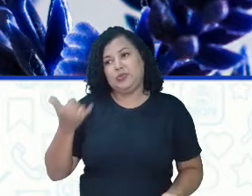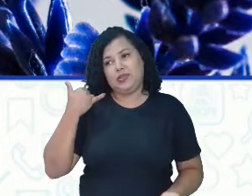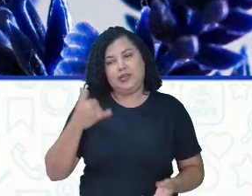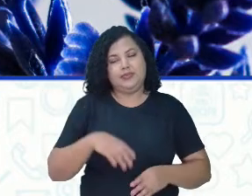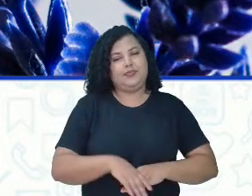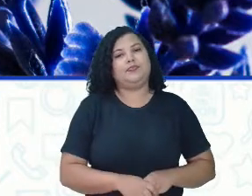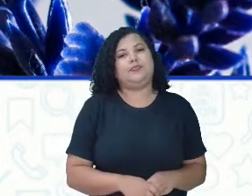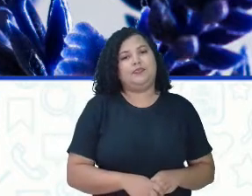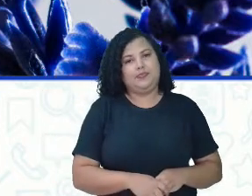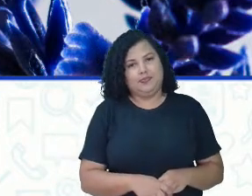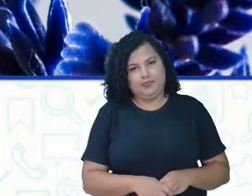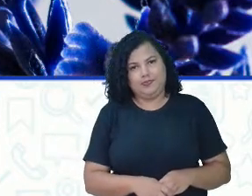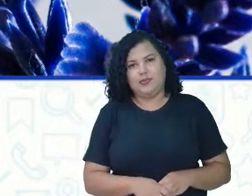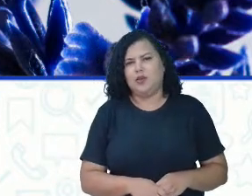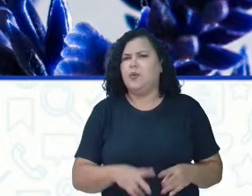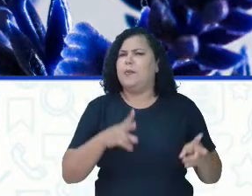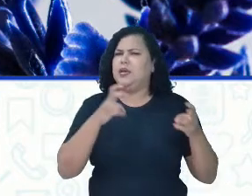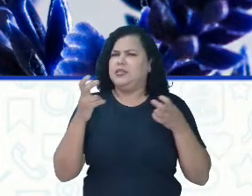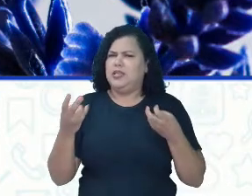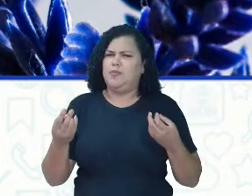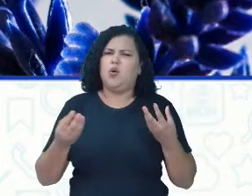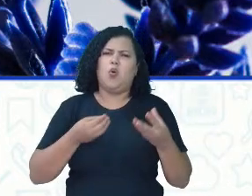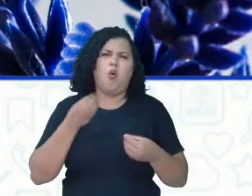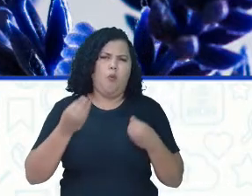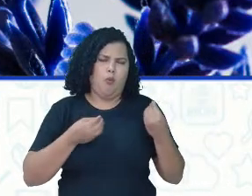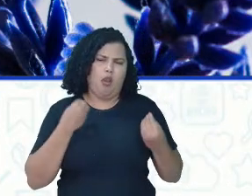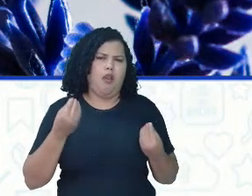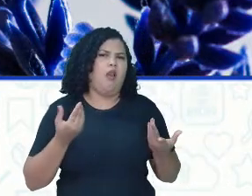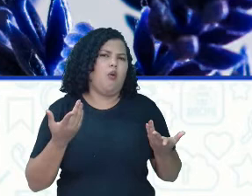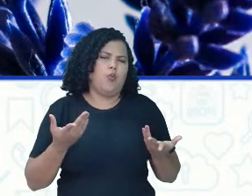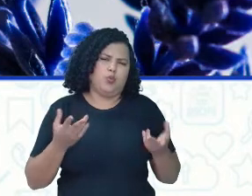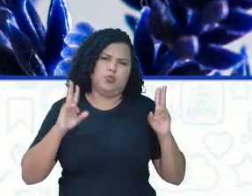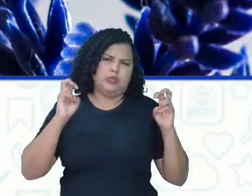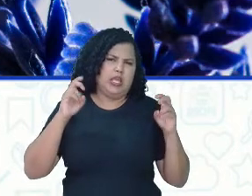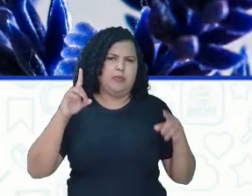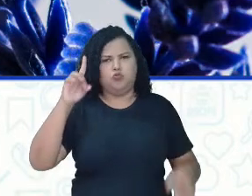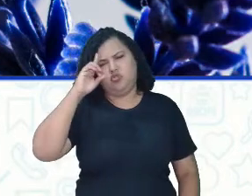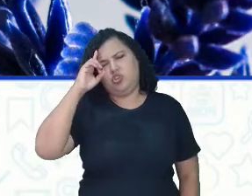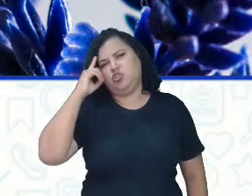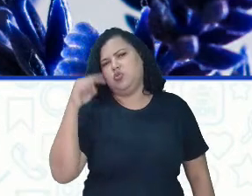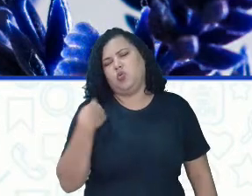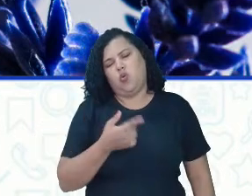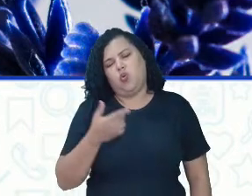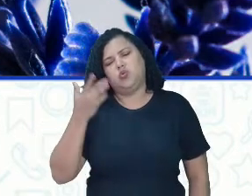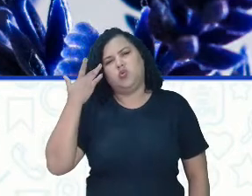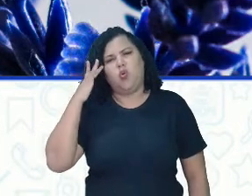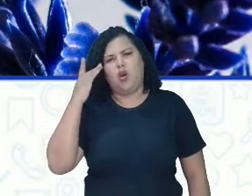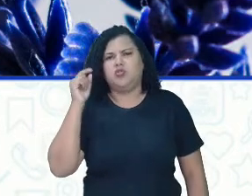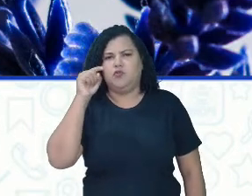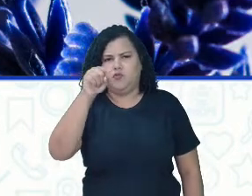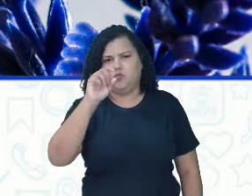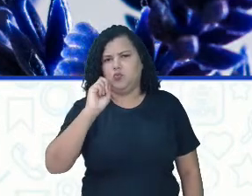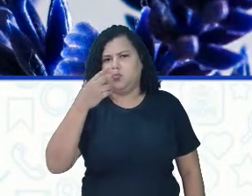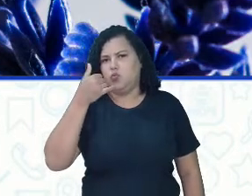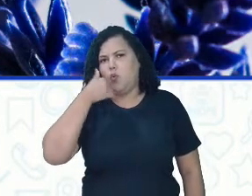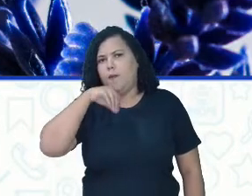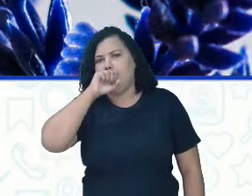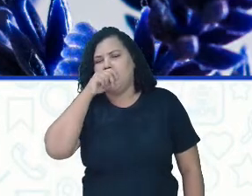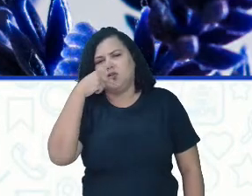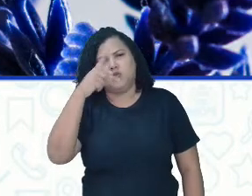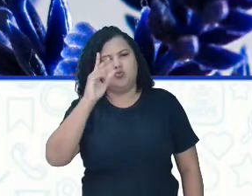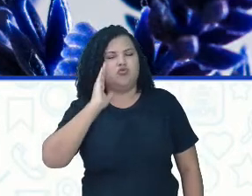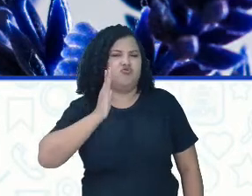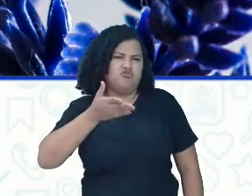o celular dele. Então, veja como é uma situação extremamente do cotidiano, né? Tenho certeza que talvez você, a sua mãe, seu